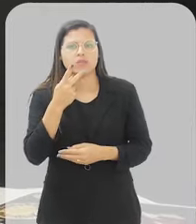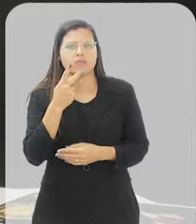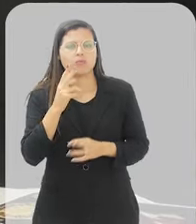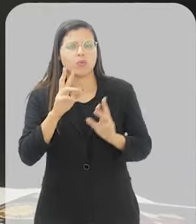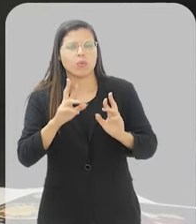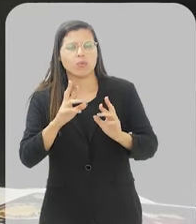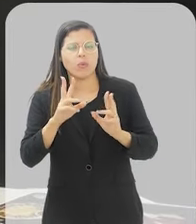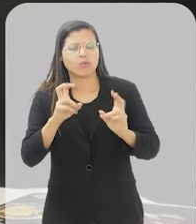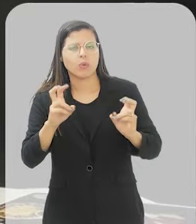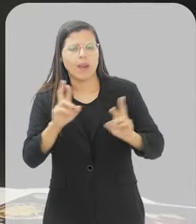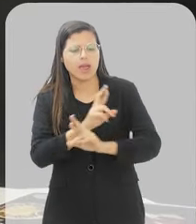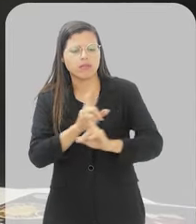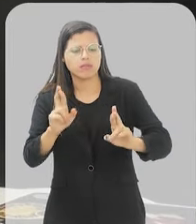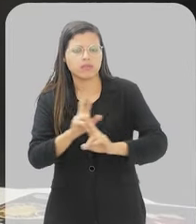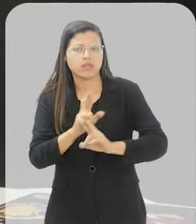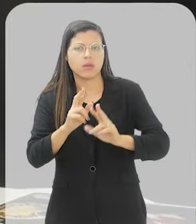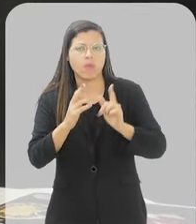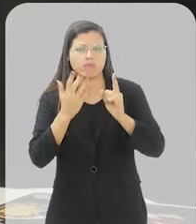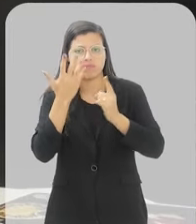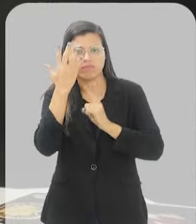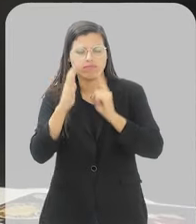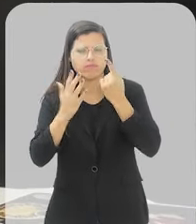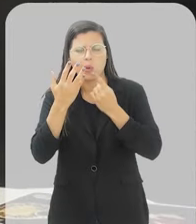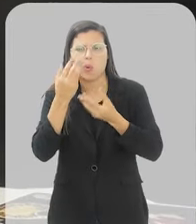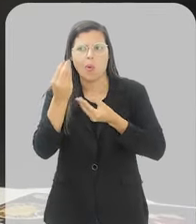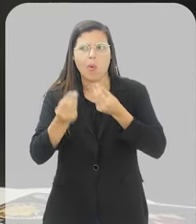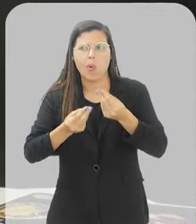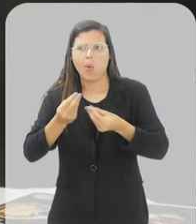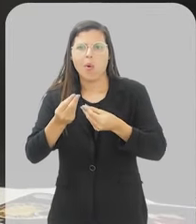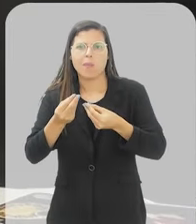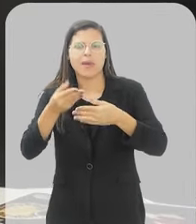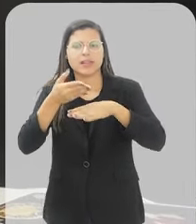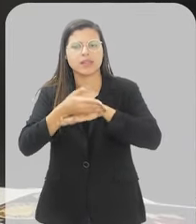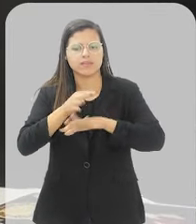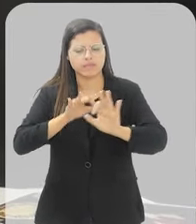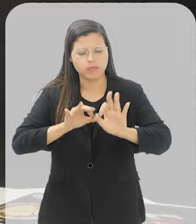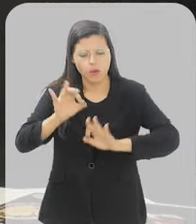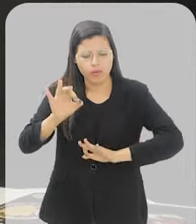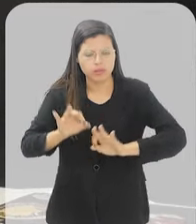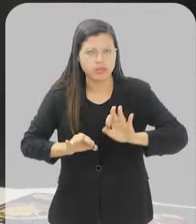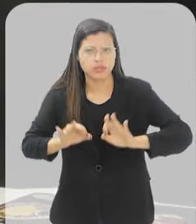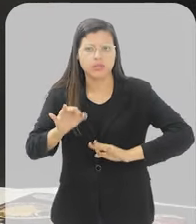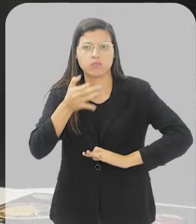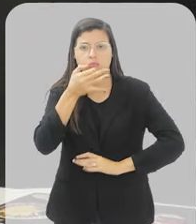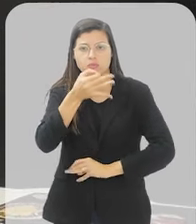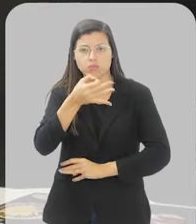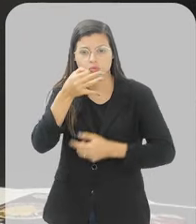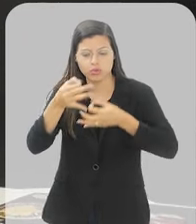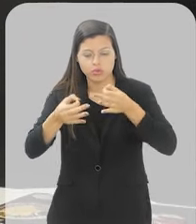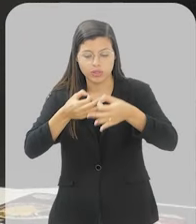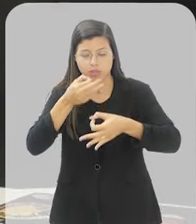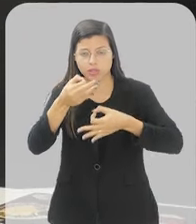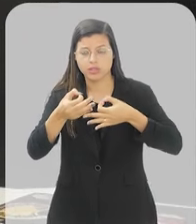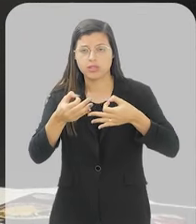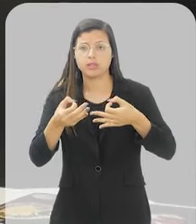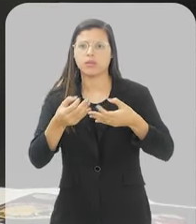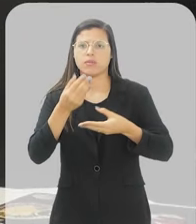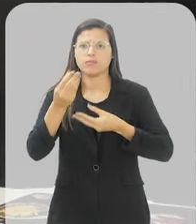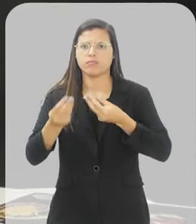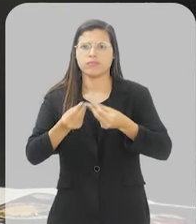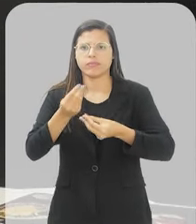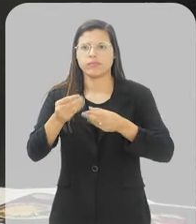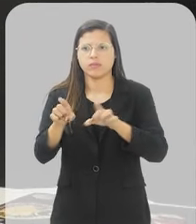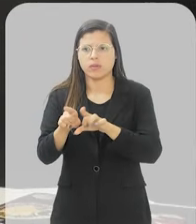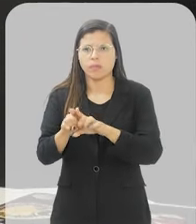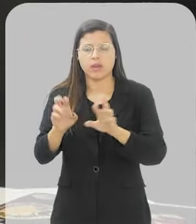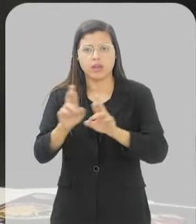com os carnavalescos. O quanto do Marco, o artista, entra na montagem, na sugestão, e quanto que fica, como fica